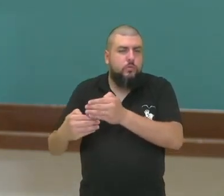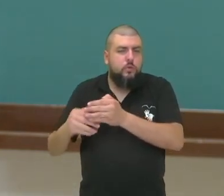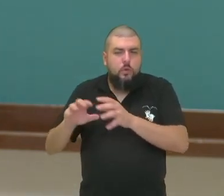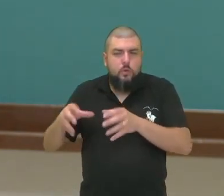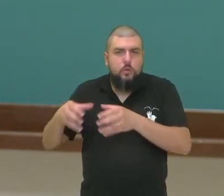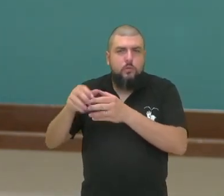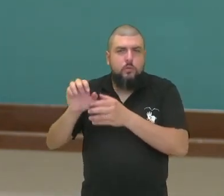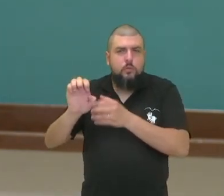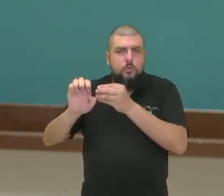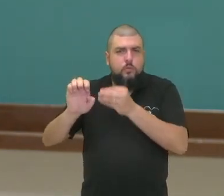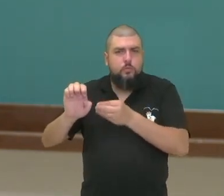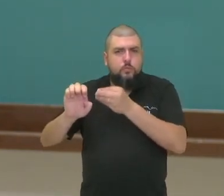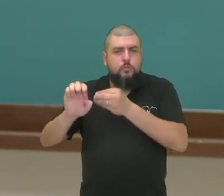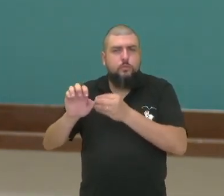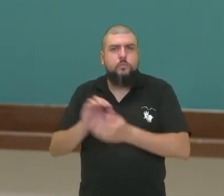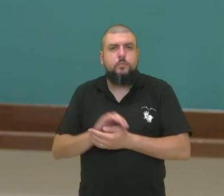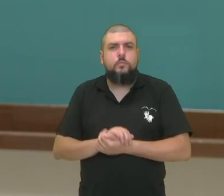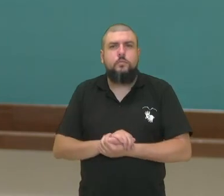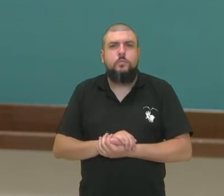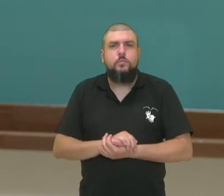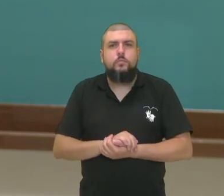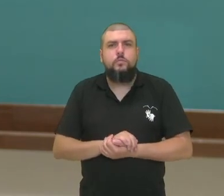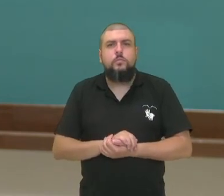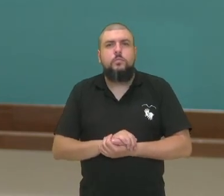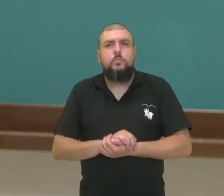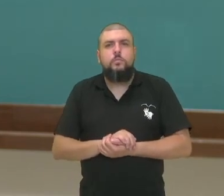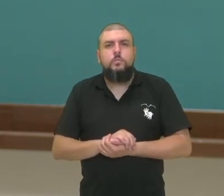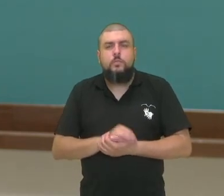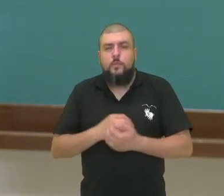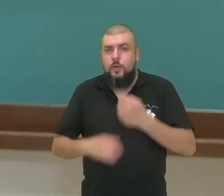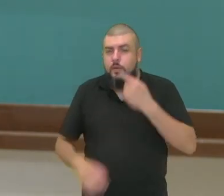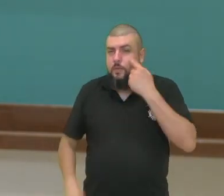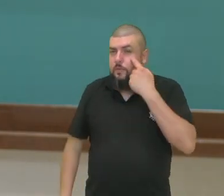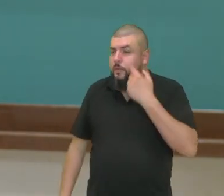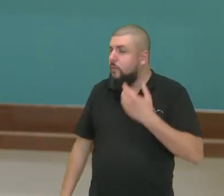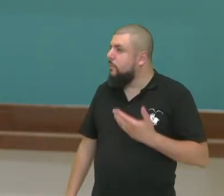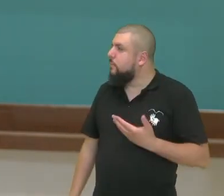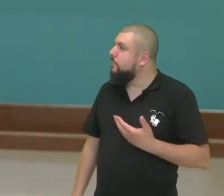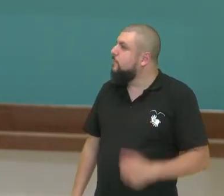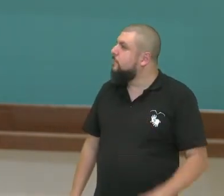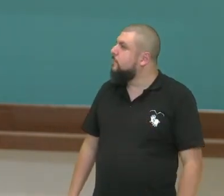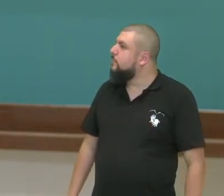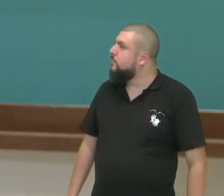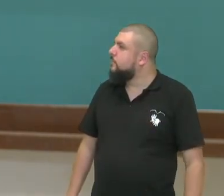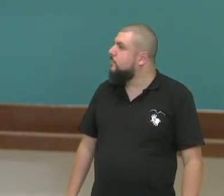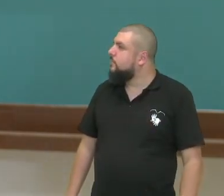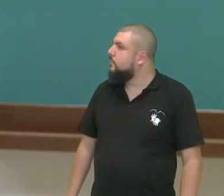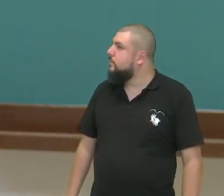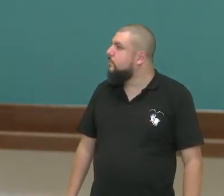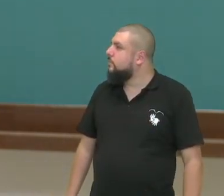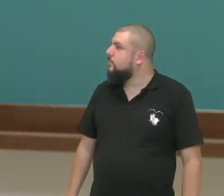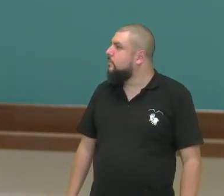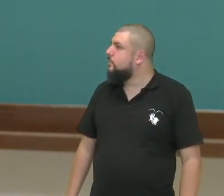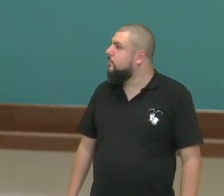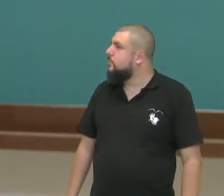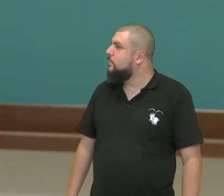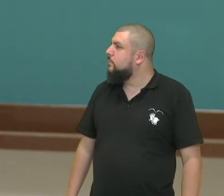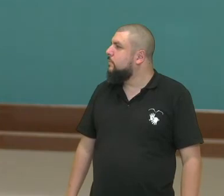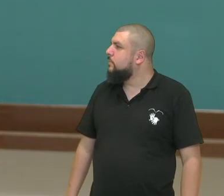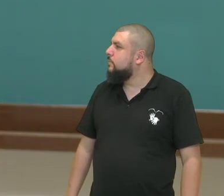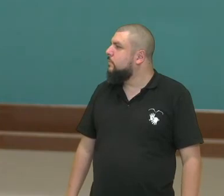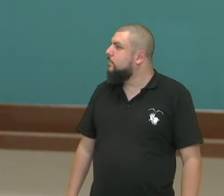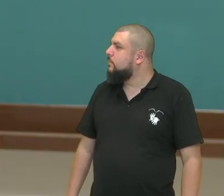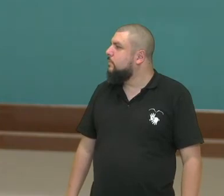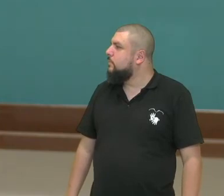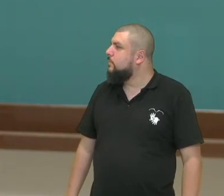empiristas britânicos. Olha só, então, aqui uma imagem da Universidade de Oxford, tá? Vamos falar um